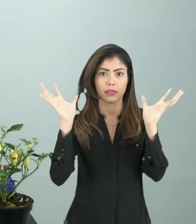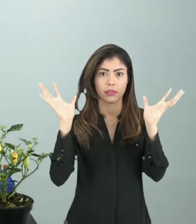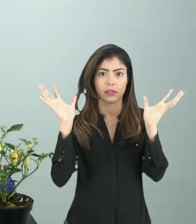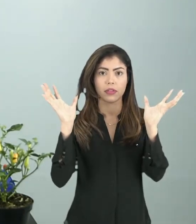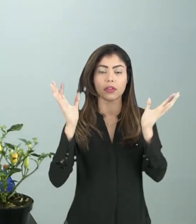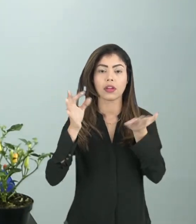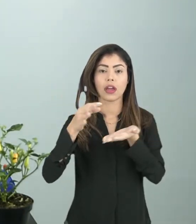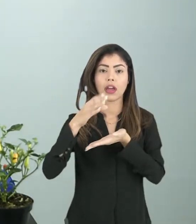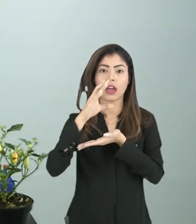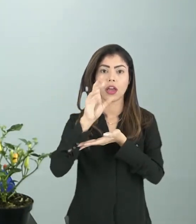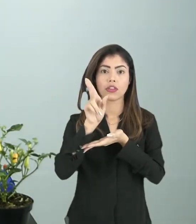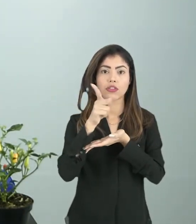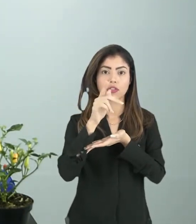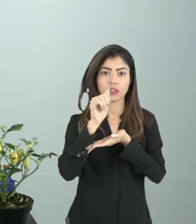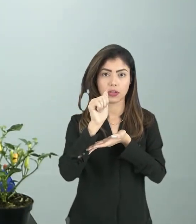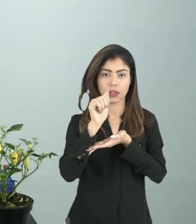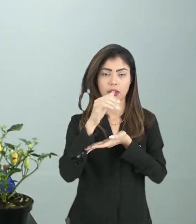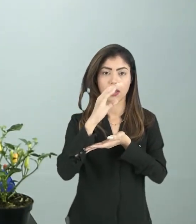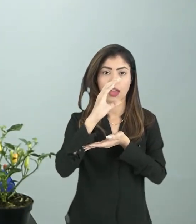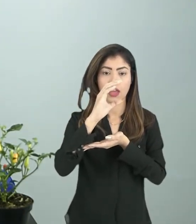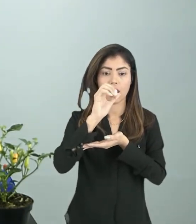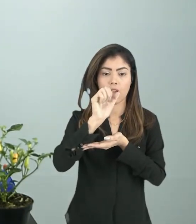chá.